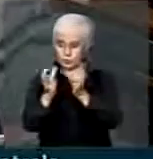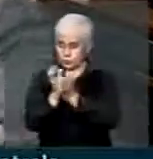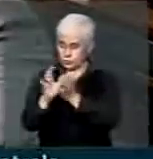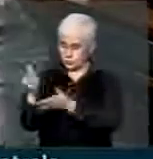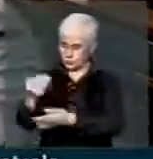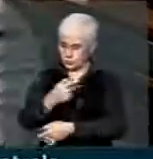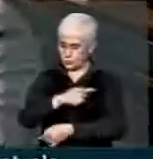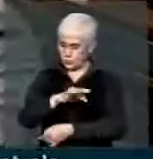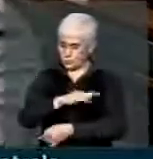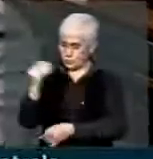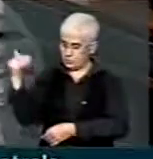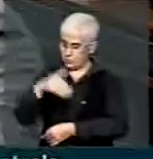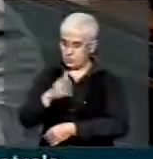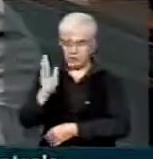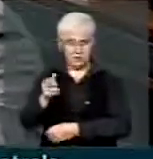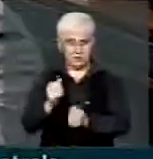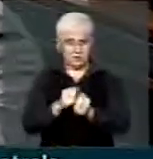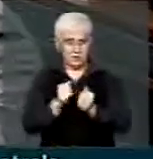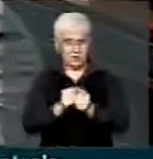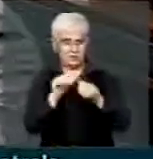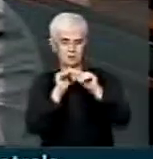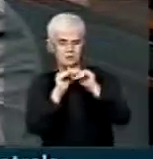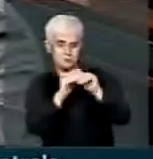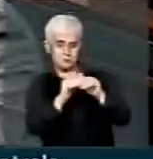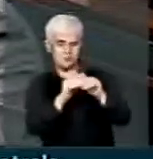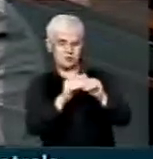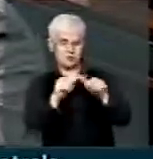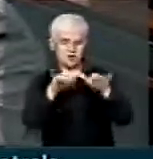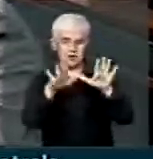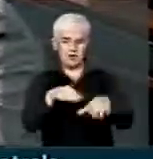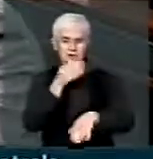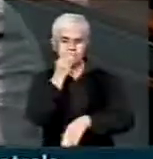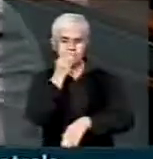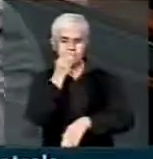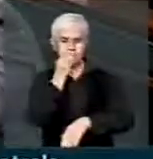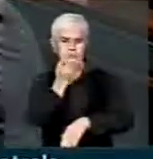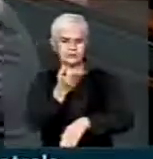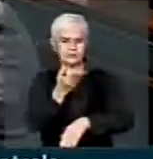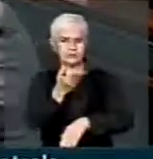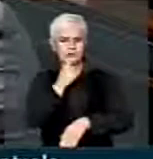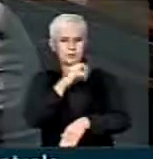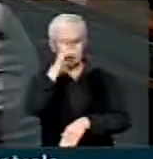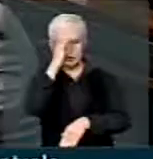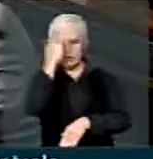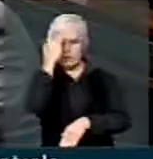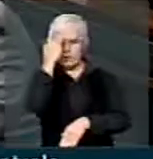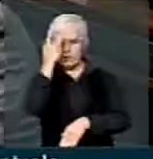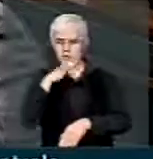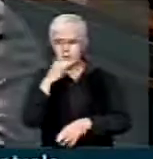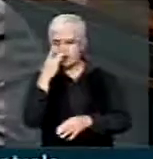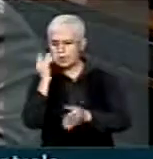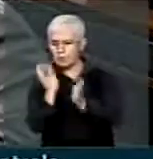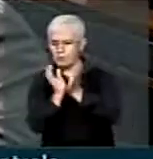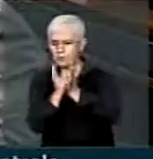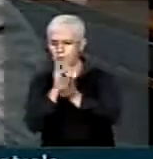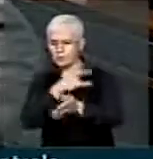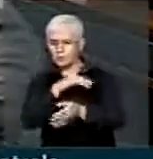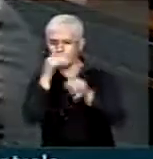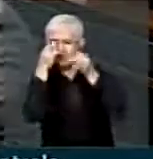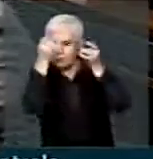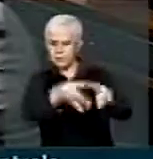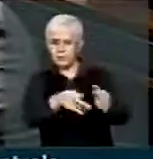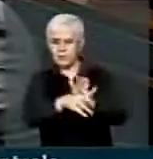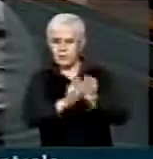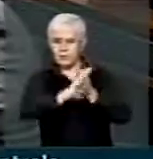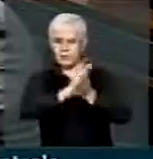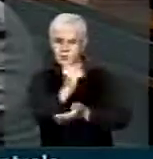PT vindo aqui para lhe convencer a ficar de boca fechada, o senhor amanhã está abandonado. Hoje o senhor delegado, tenha